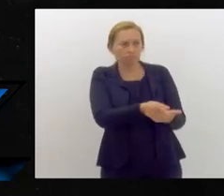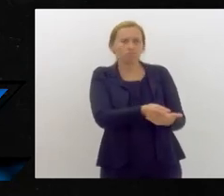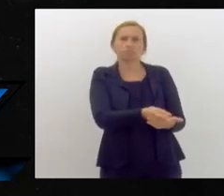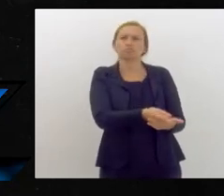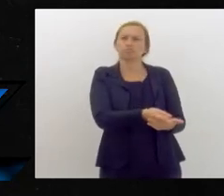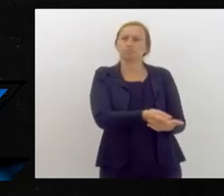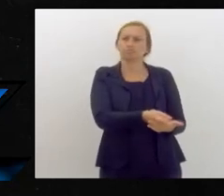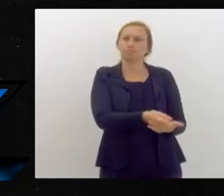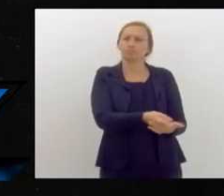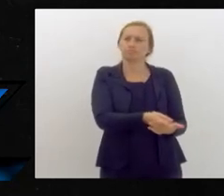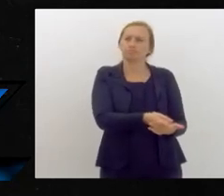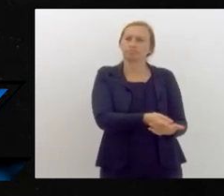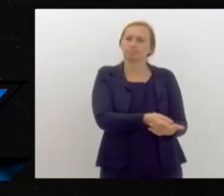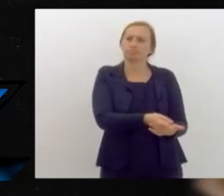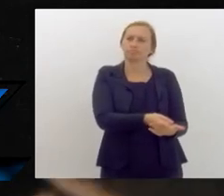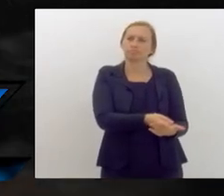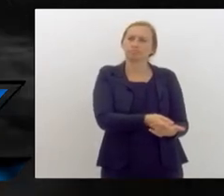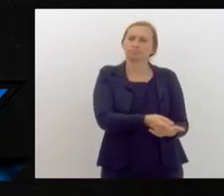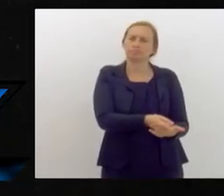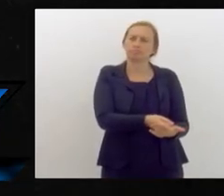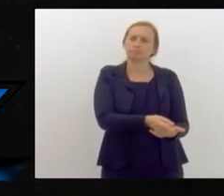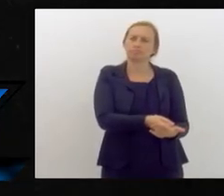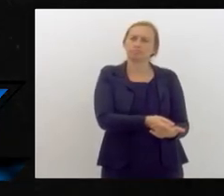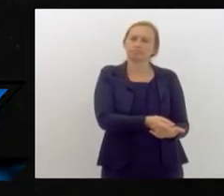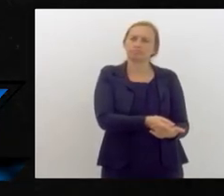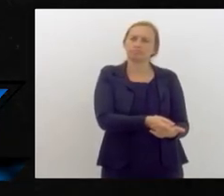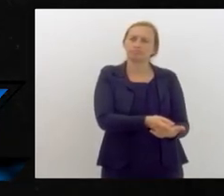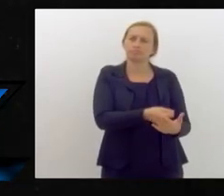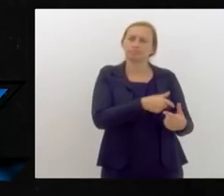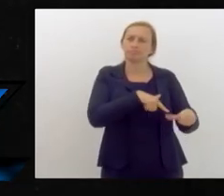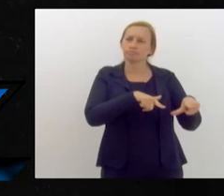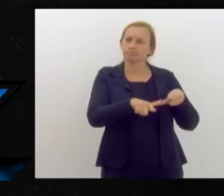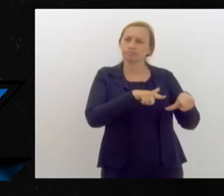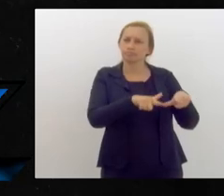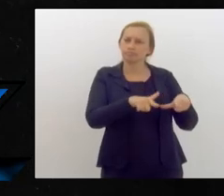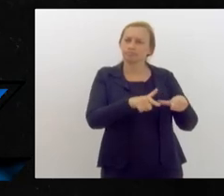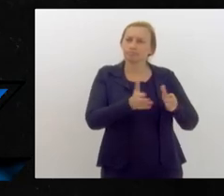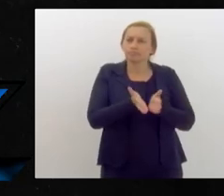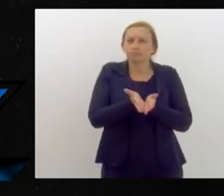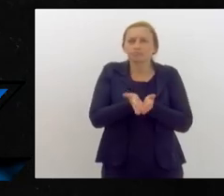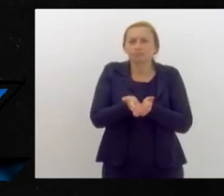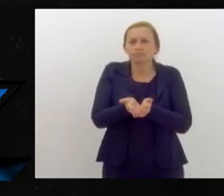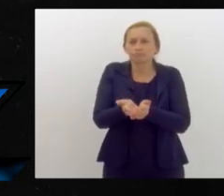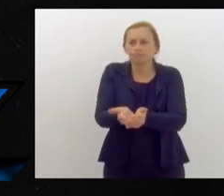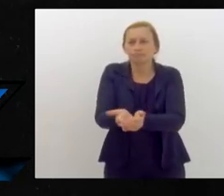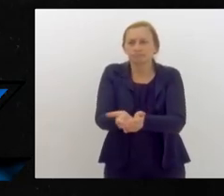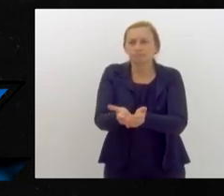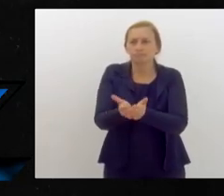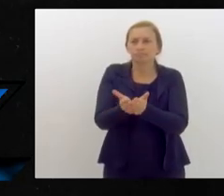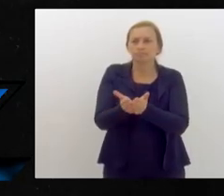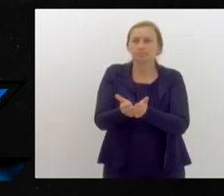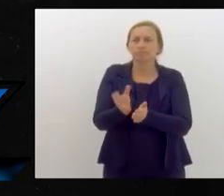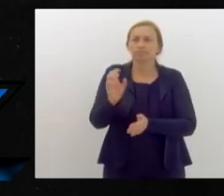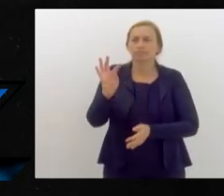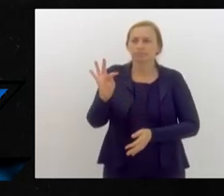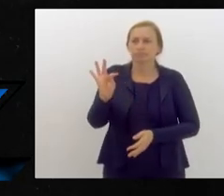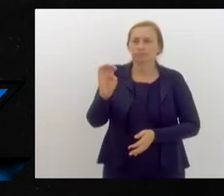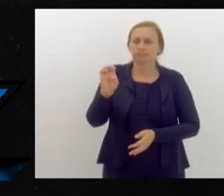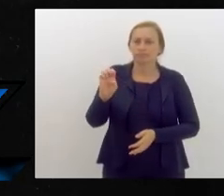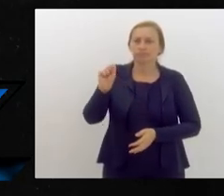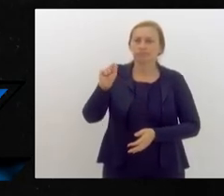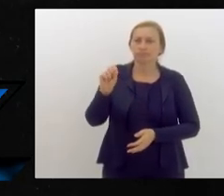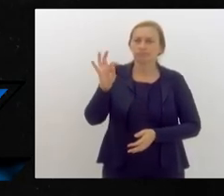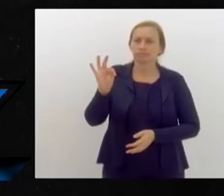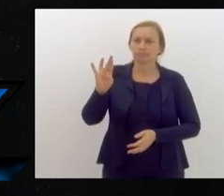determinações como por exemplo a determinação de colocar a estação de barcas em São Gonçalo que